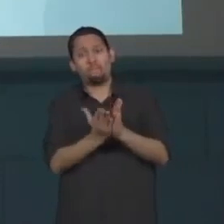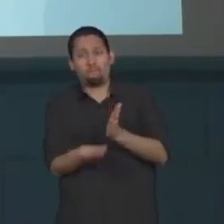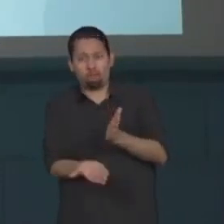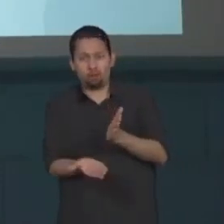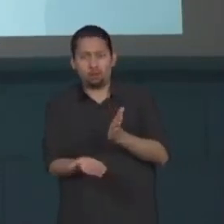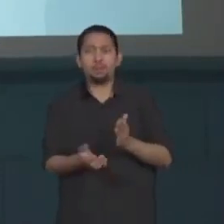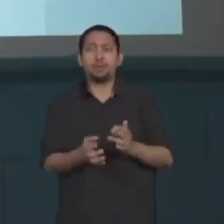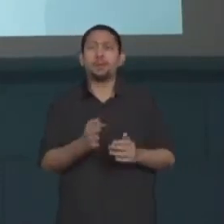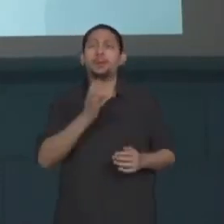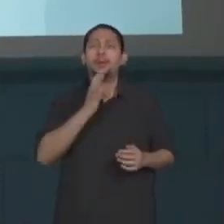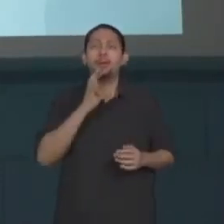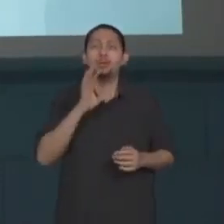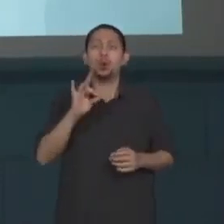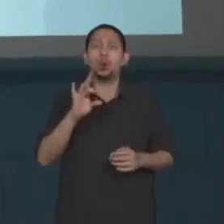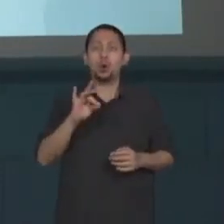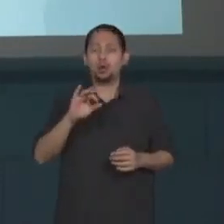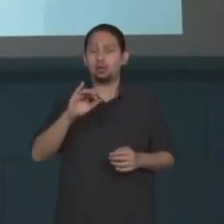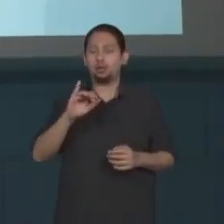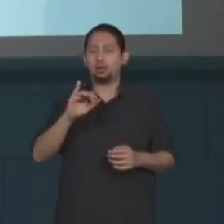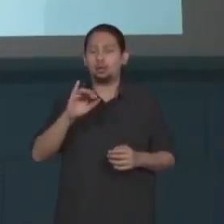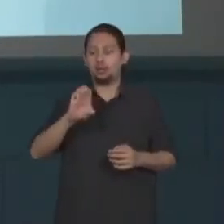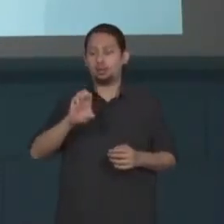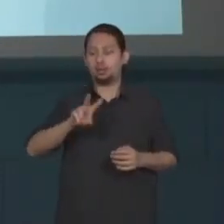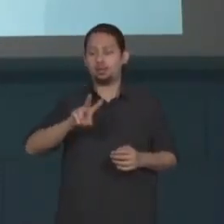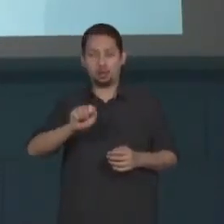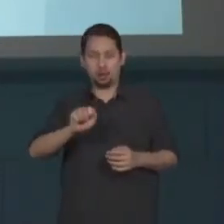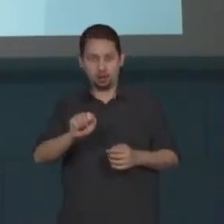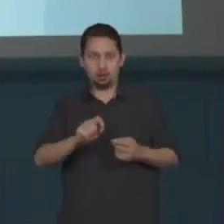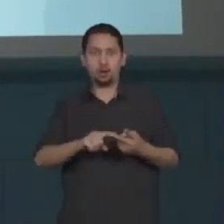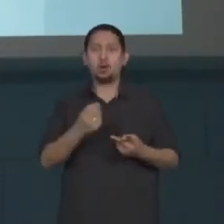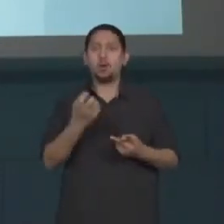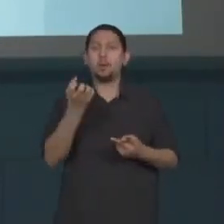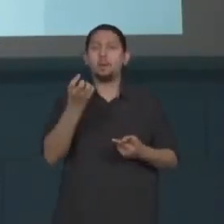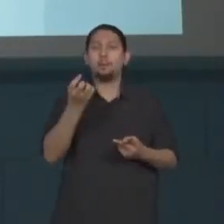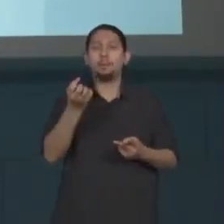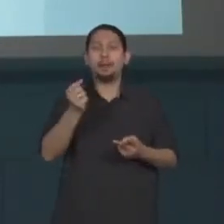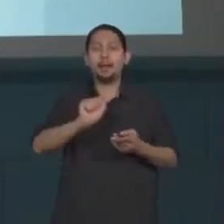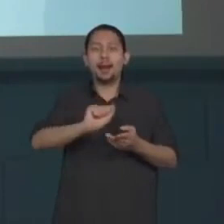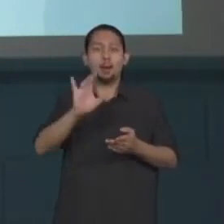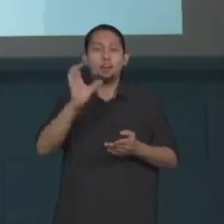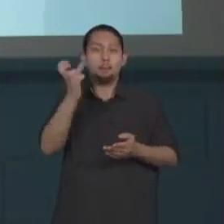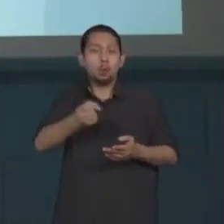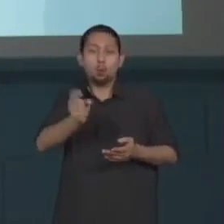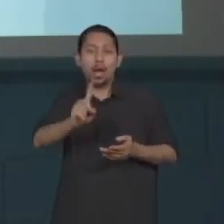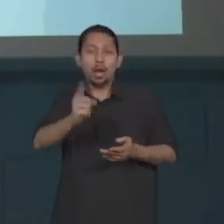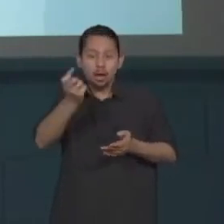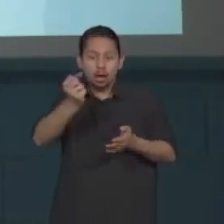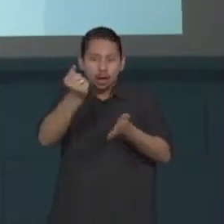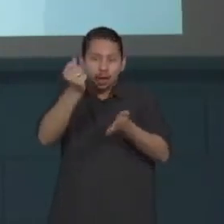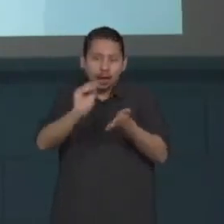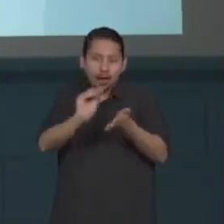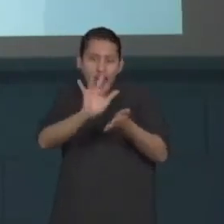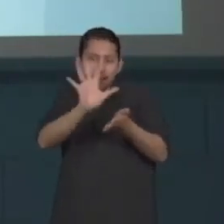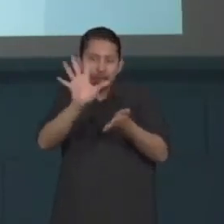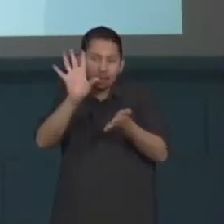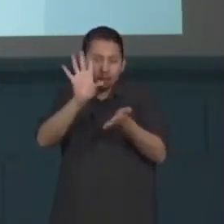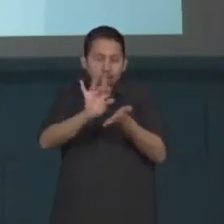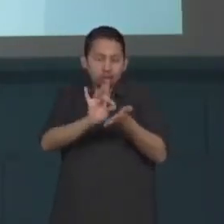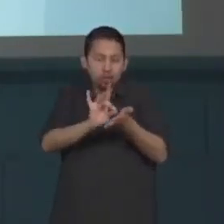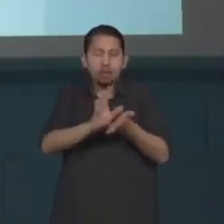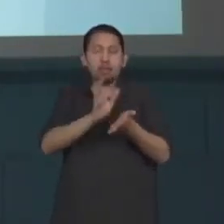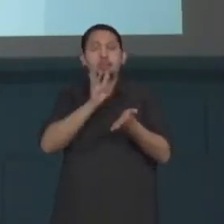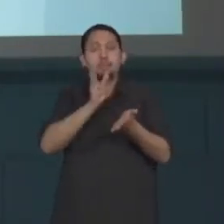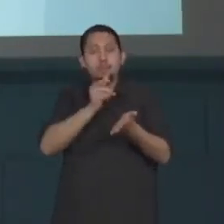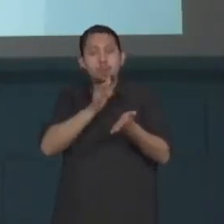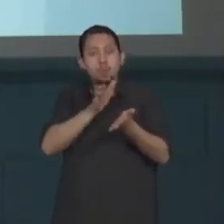que é a cola de EVA, cola de isopor. É uma cola transparente que ela demora um pouco para colar, porém